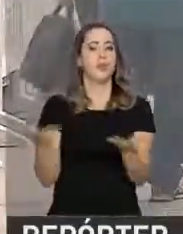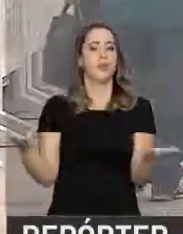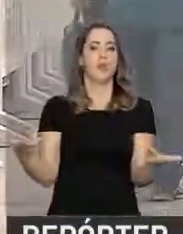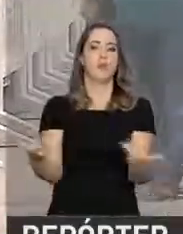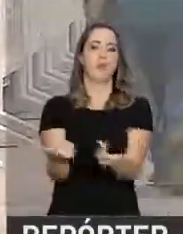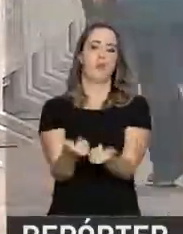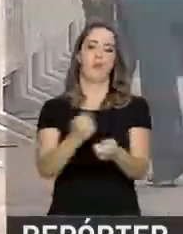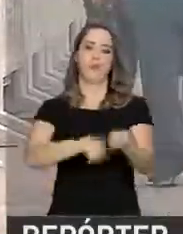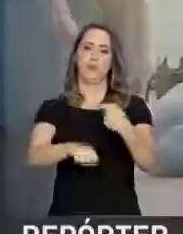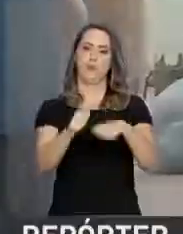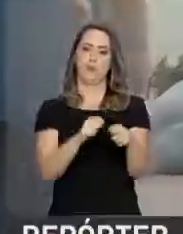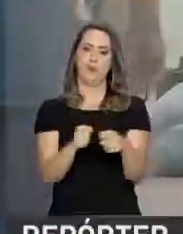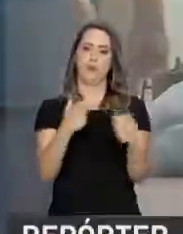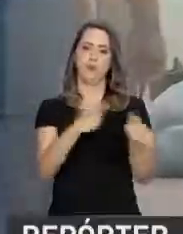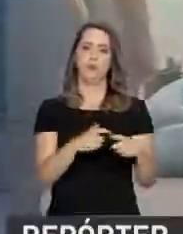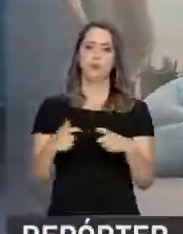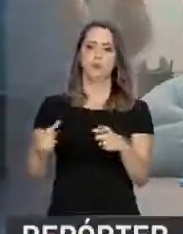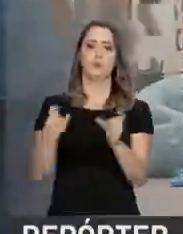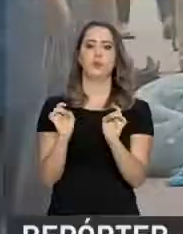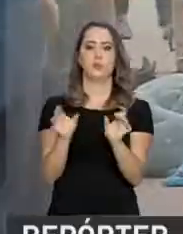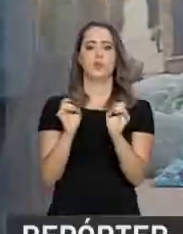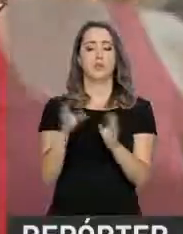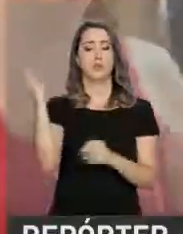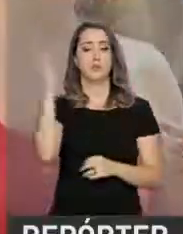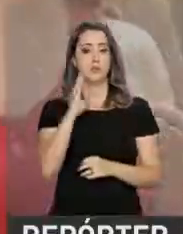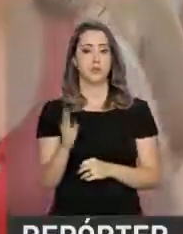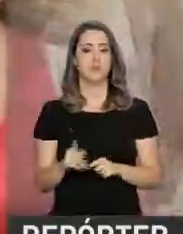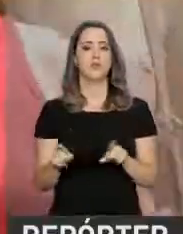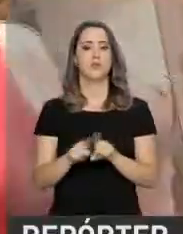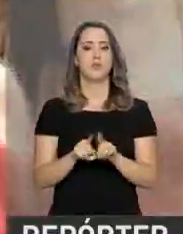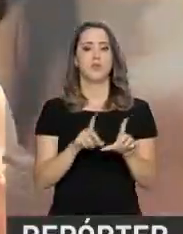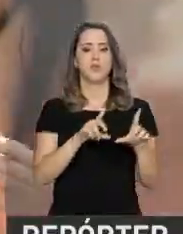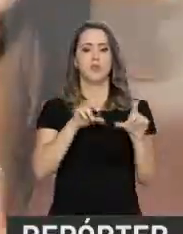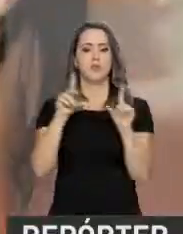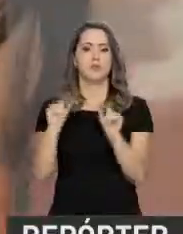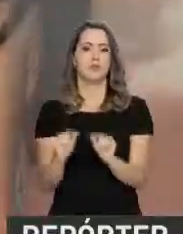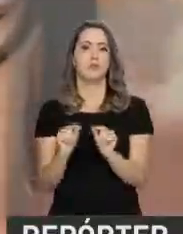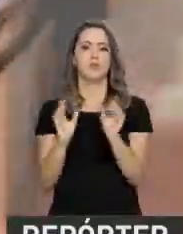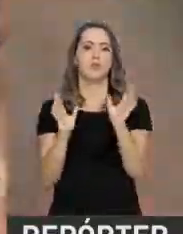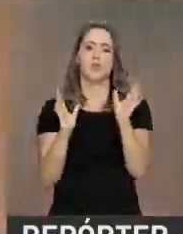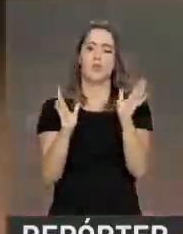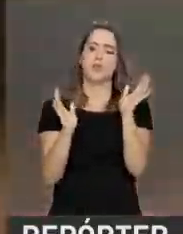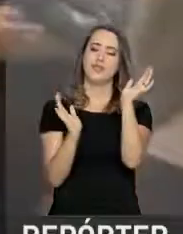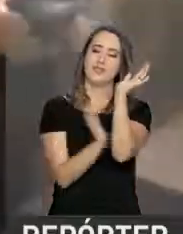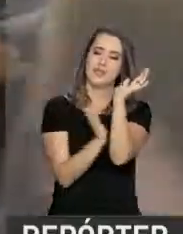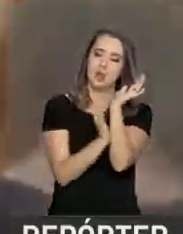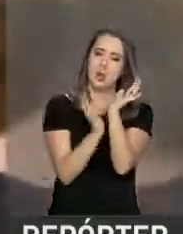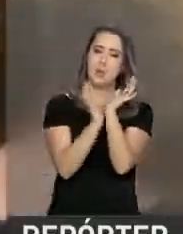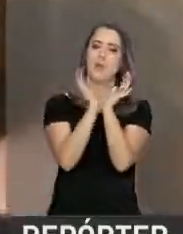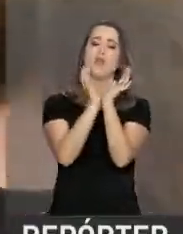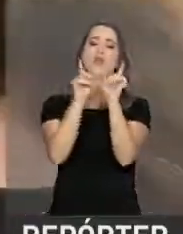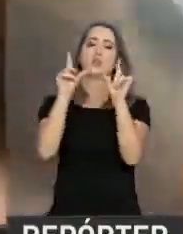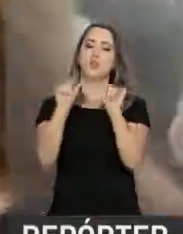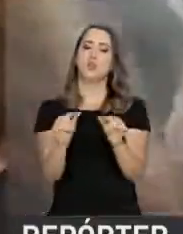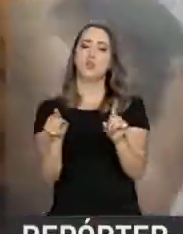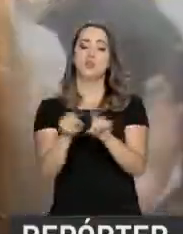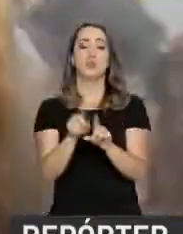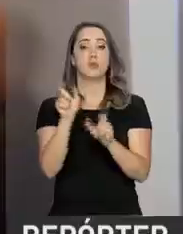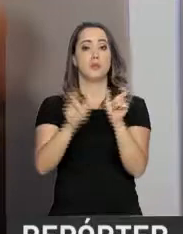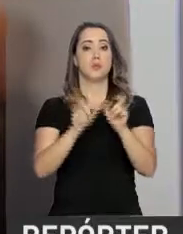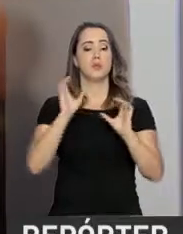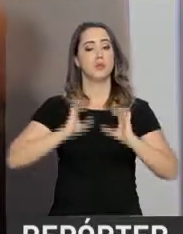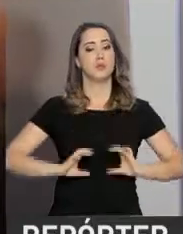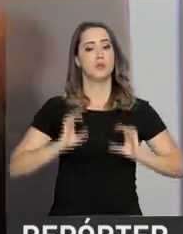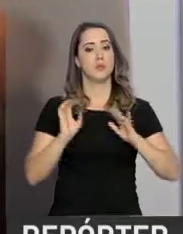da economia e o ambiente de negócios do país, além de reduzir a burocracia para o setor privado e para o cidadão.